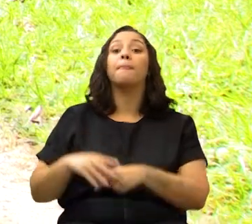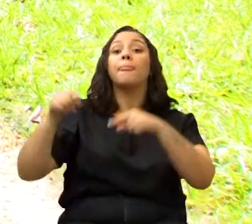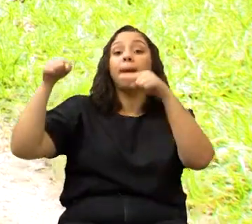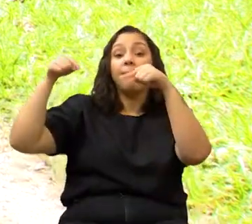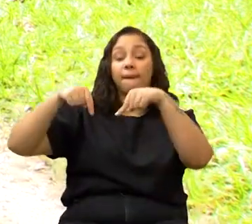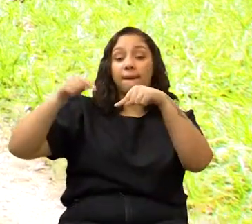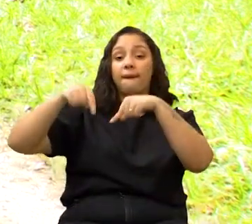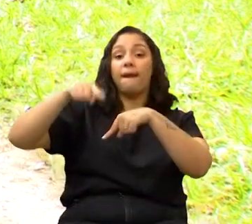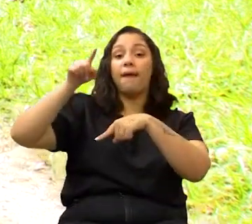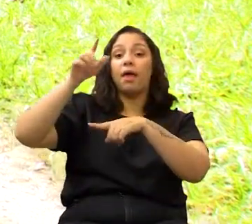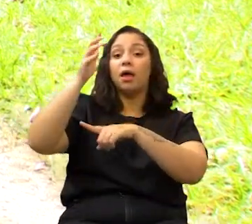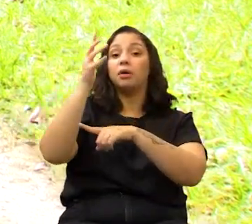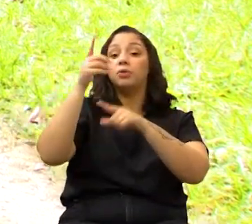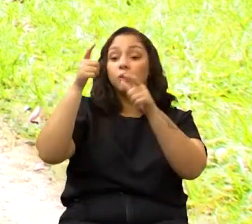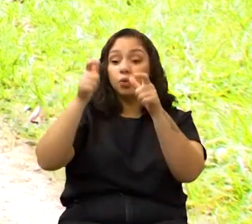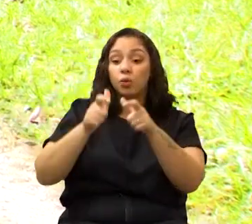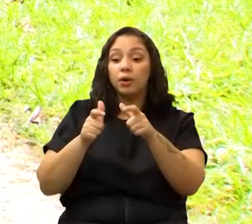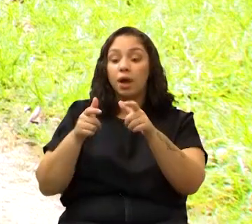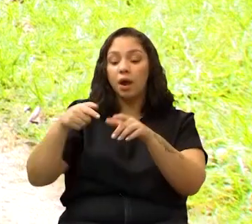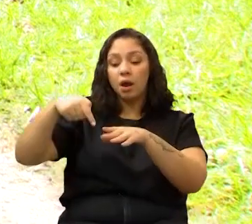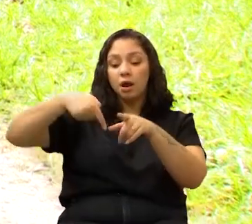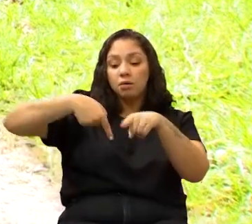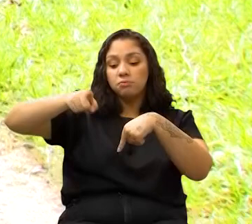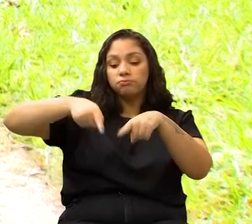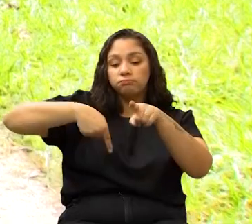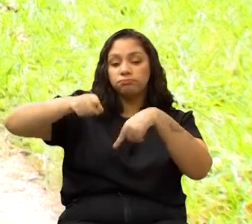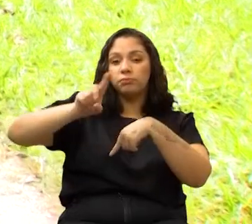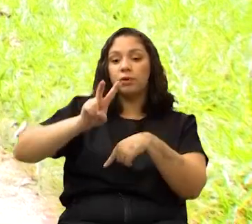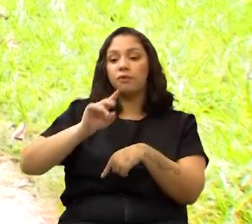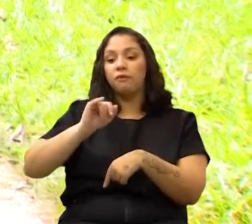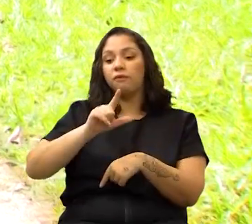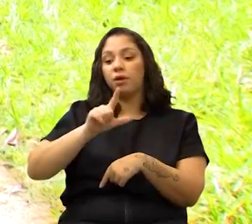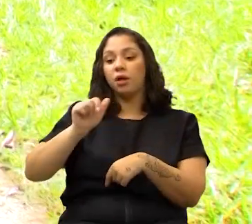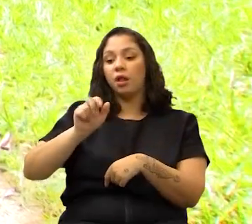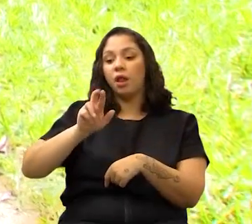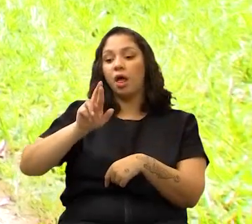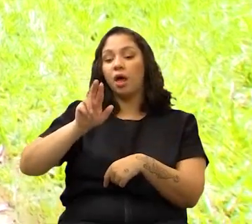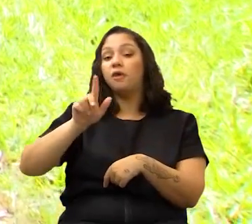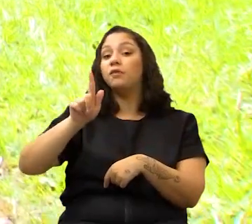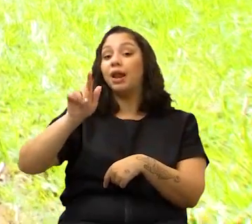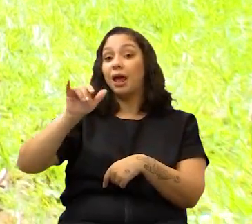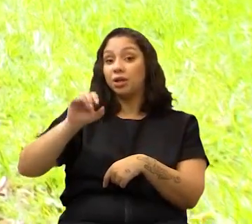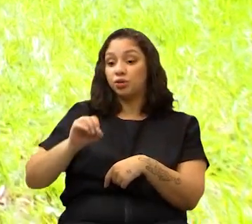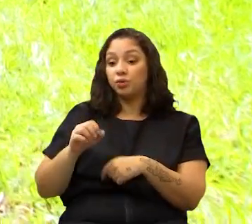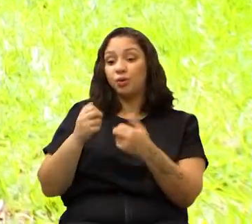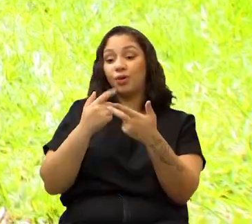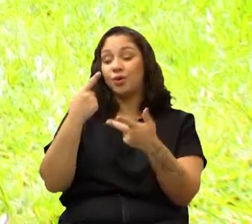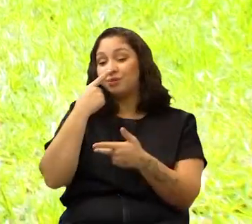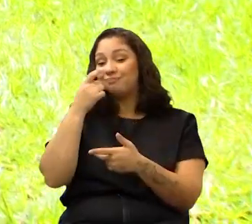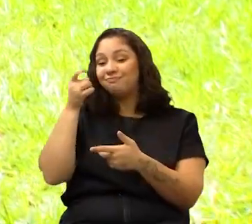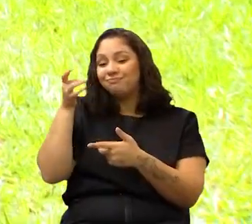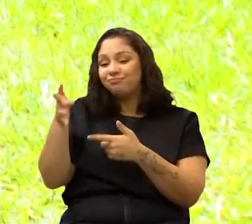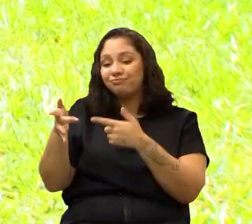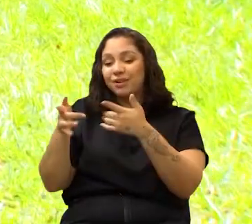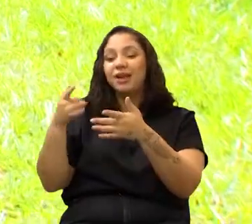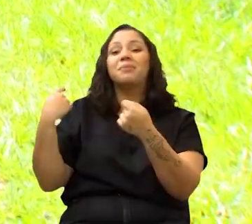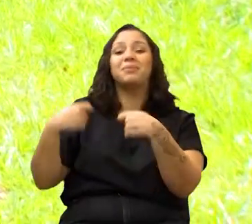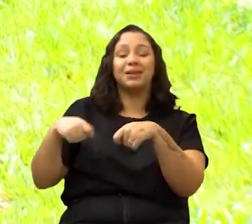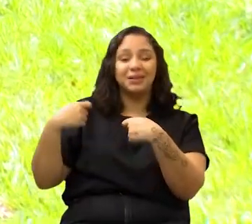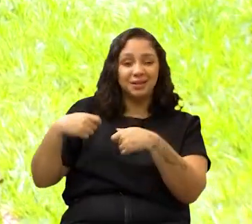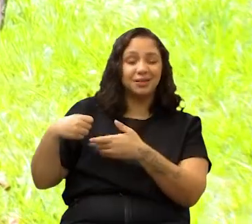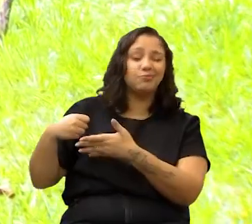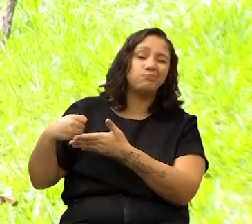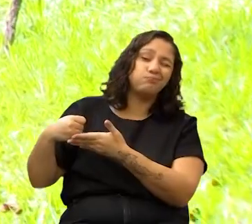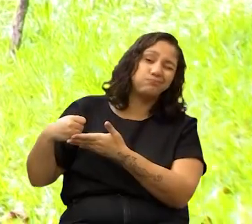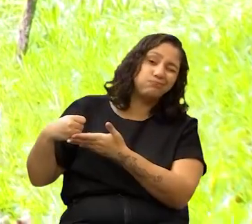dos pontos de acesso ao Village e quem precisa descartar algo no bairro tem que caminhar